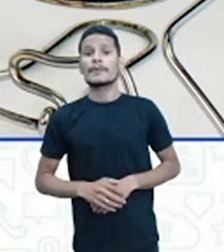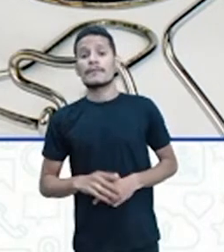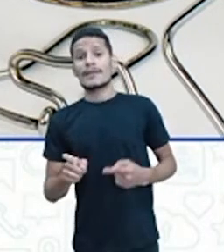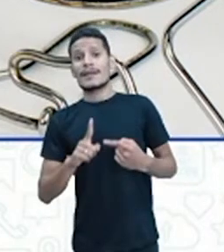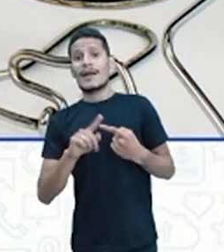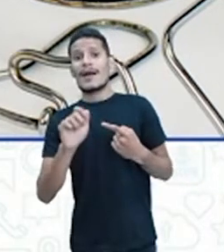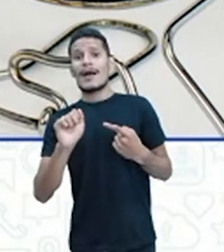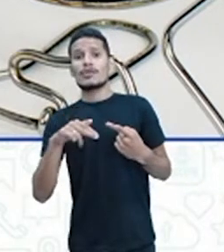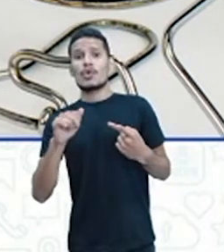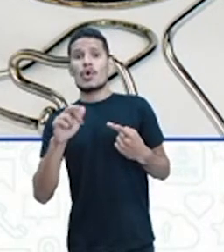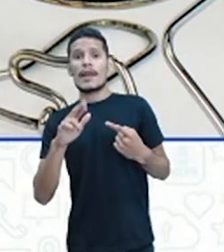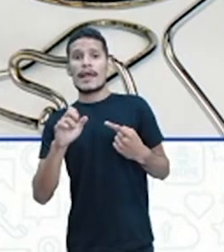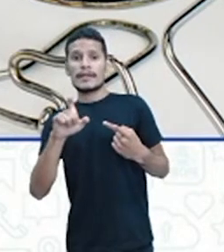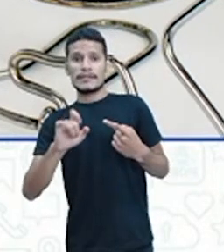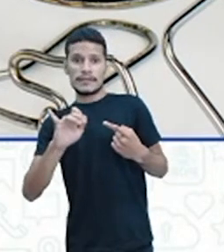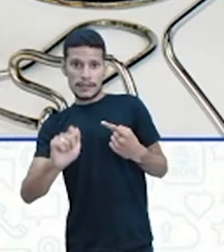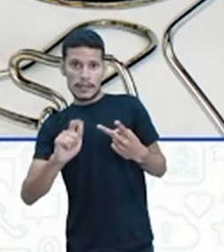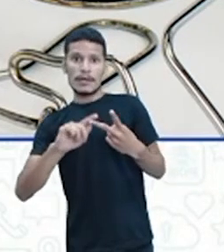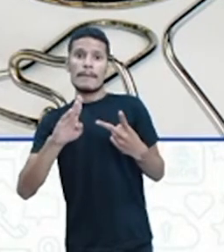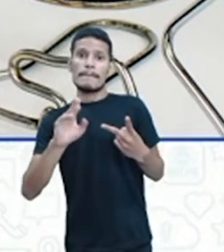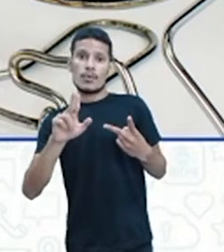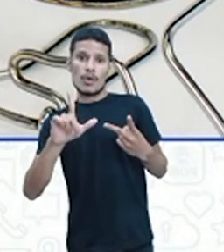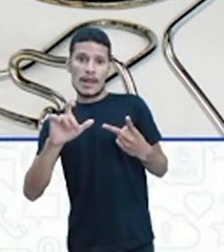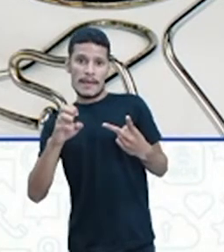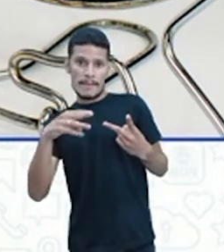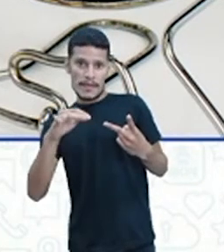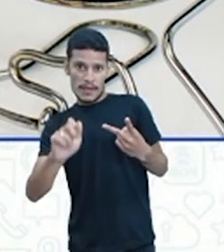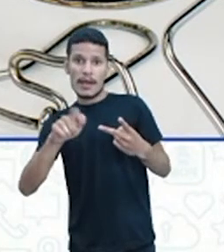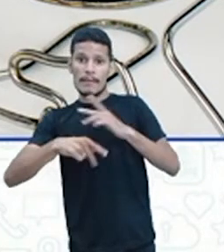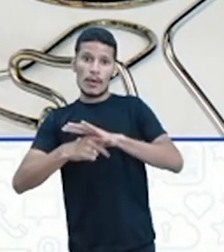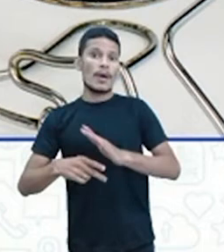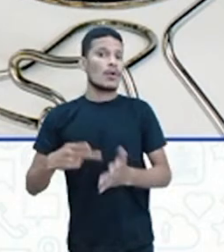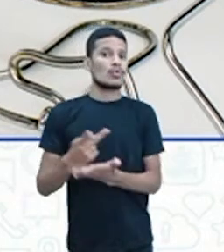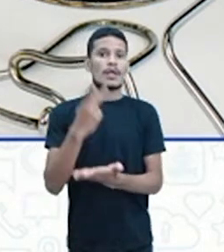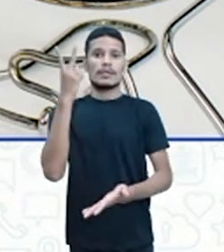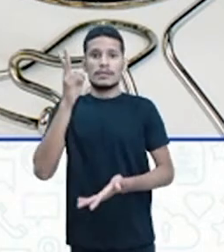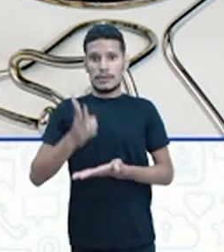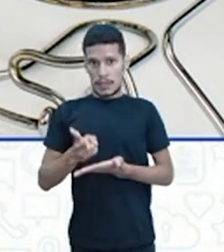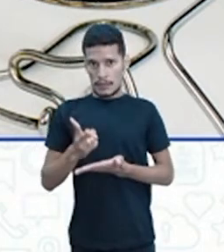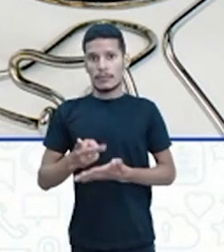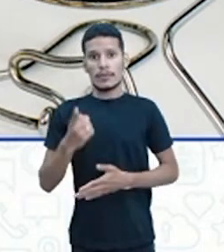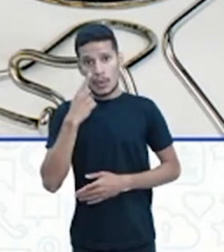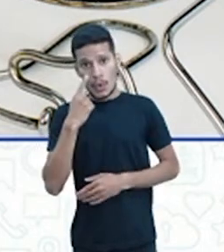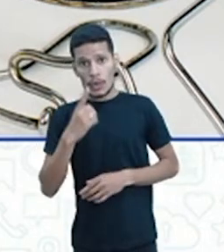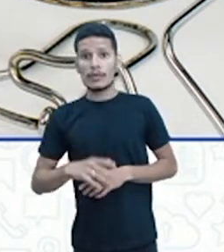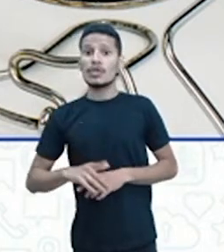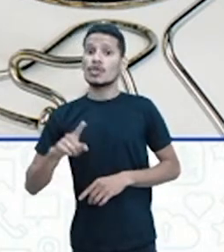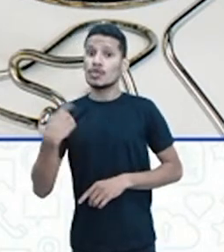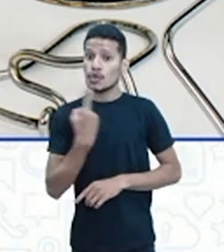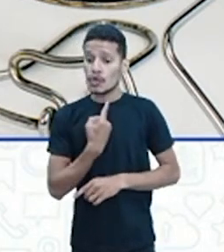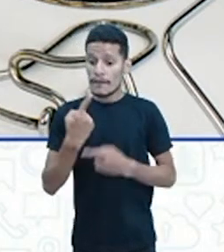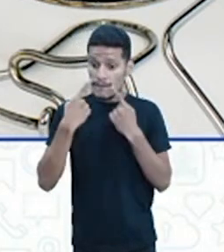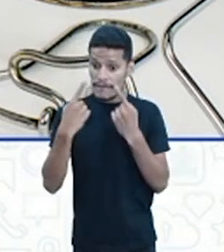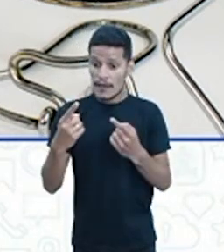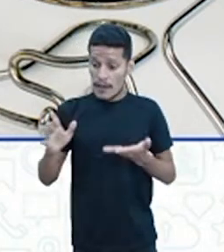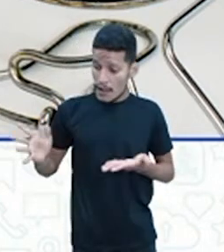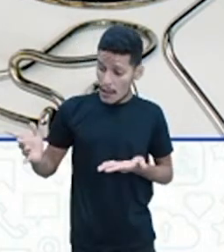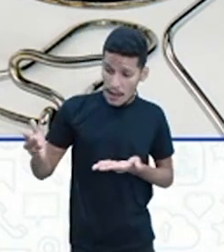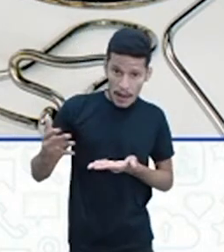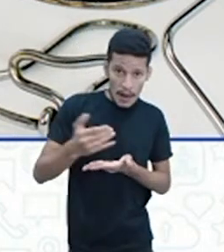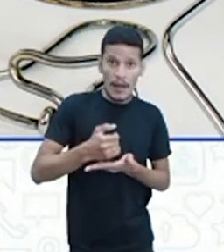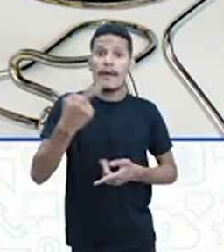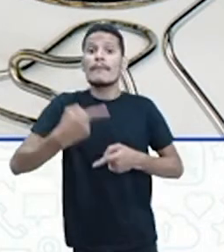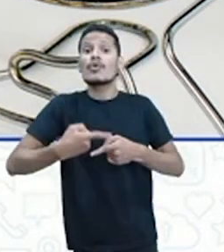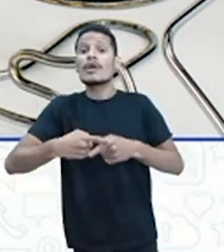são 2 dos transtornos de maior ocorrência. Vamos nos fixar nesses dados. Por que entre o grupo